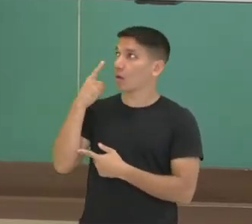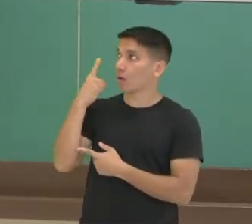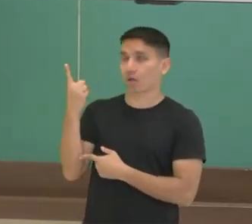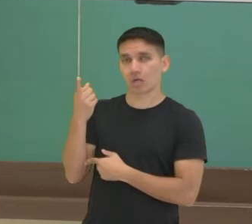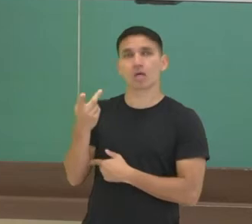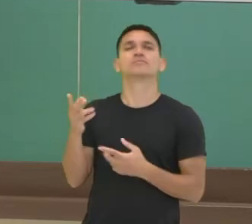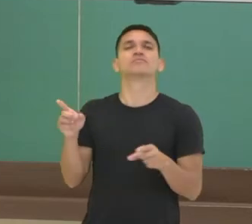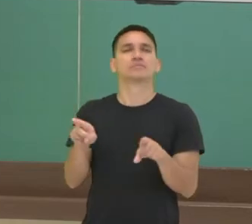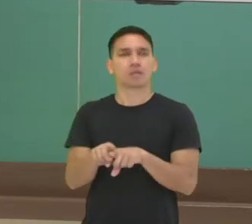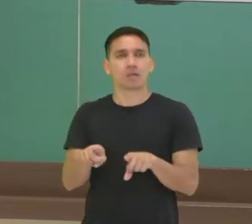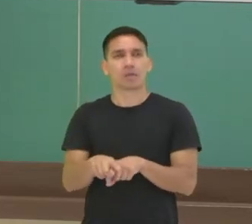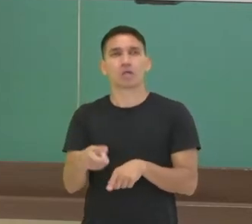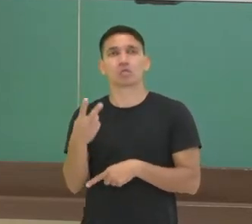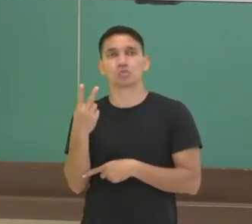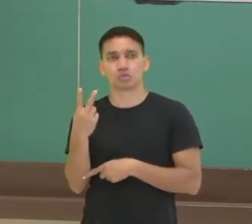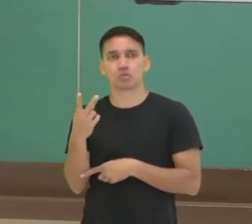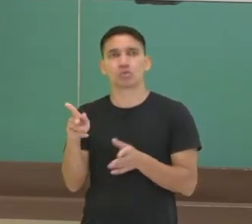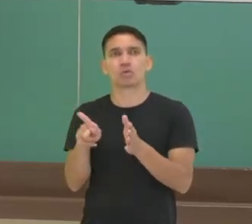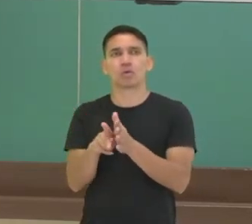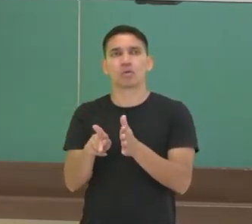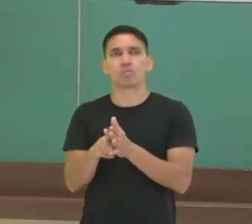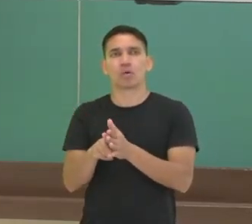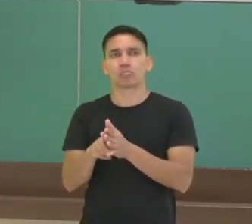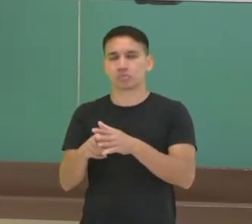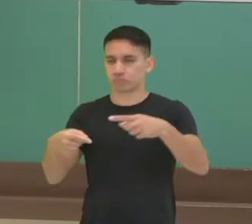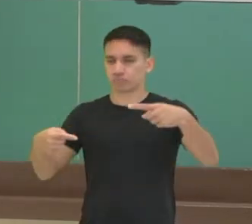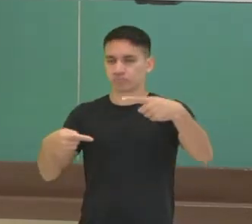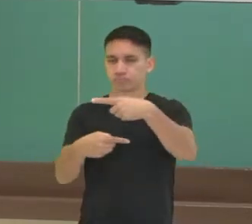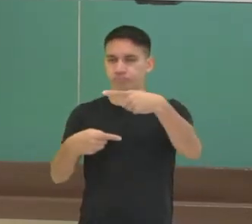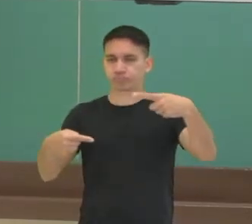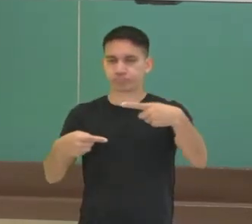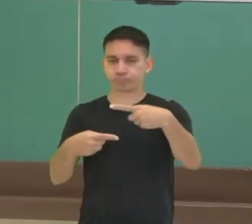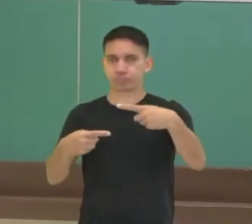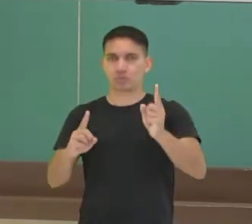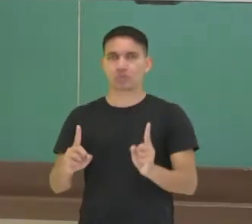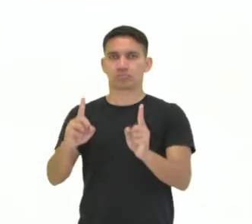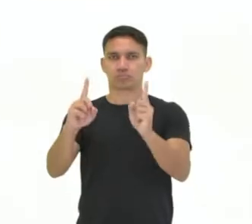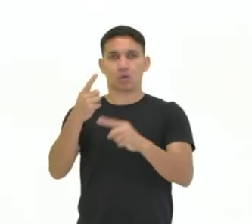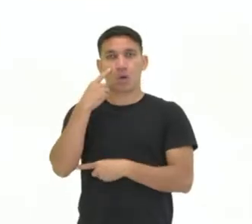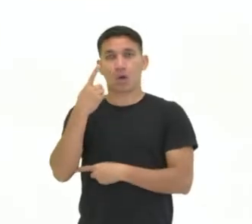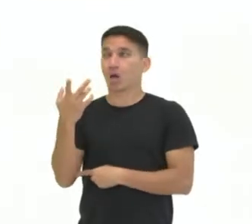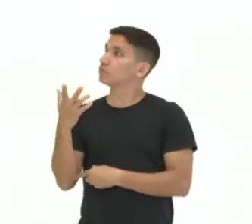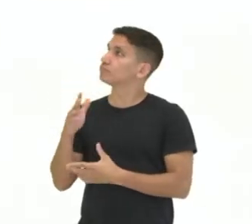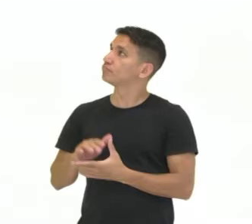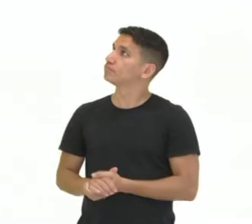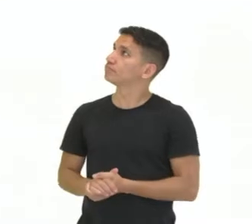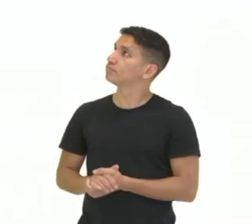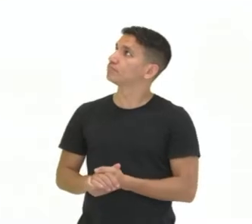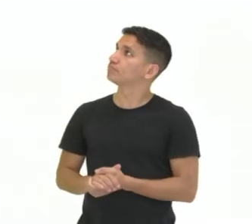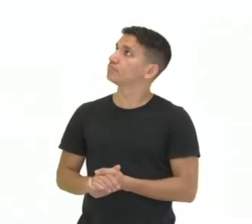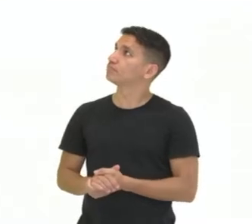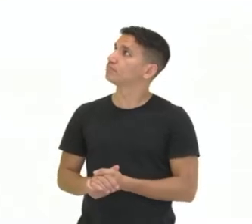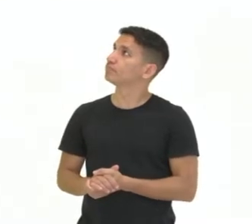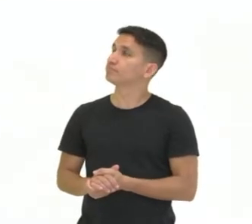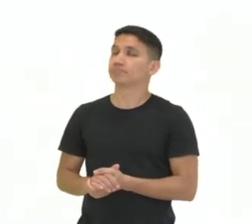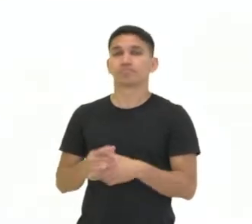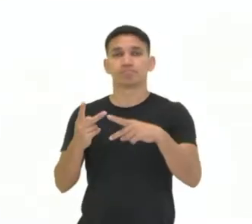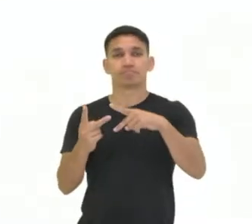paralelos. Portanto, ele é um paralelogramo. Vamos ver se a gente acertou? Dá uma olhada.